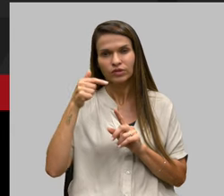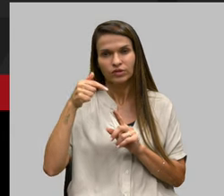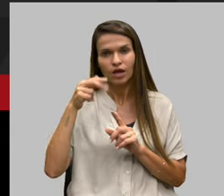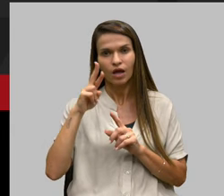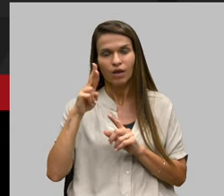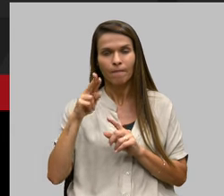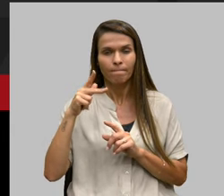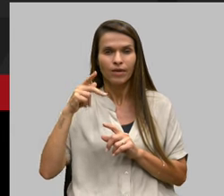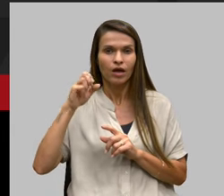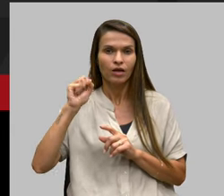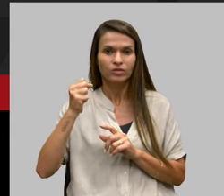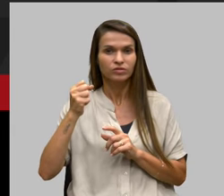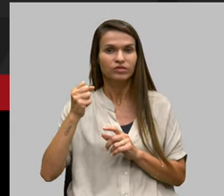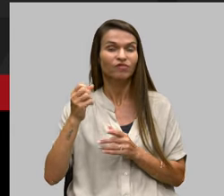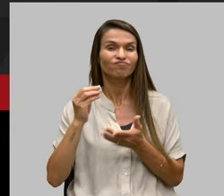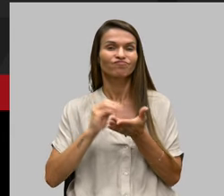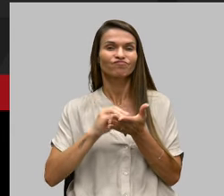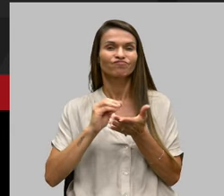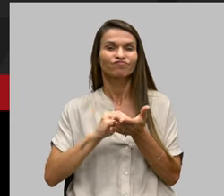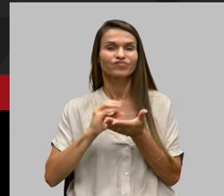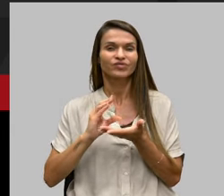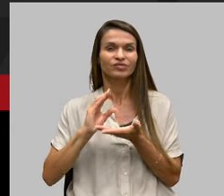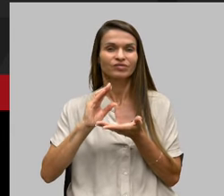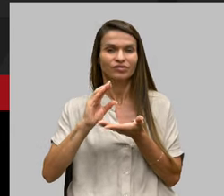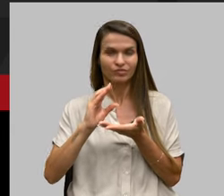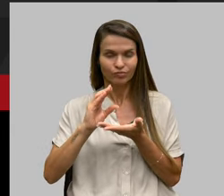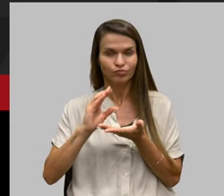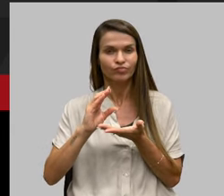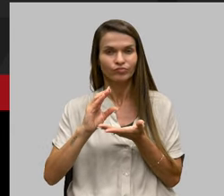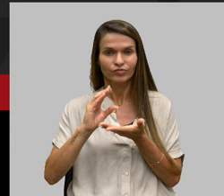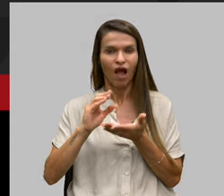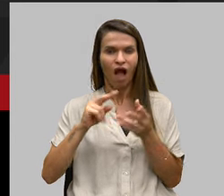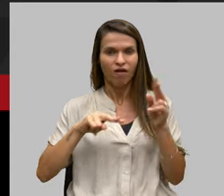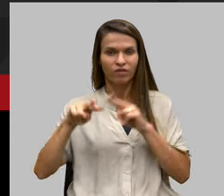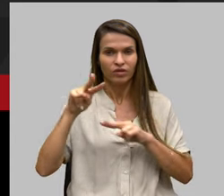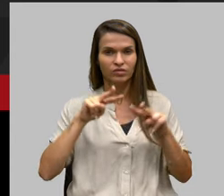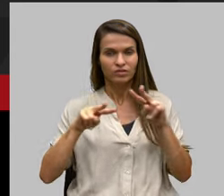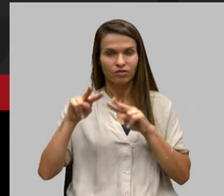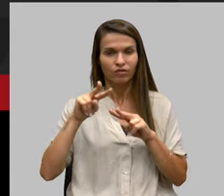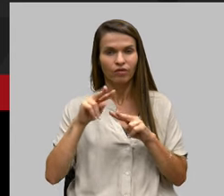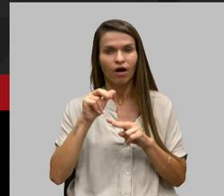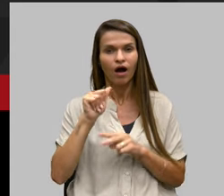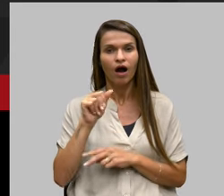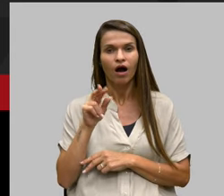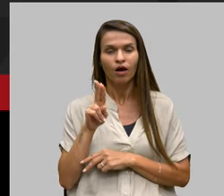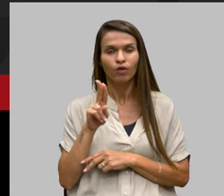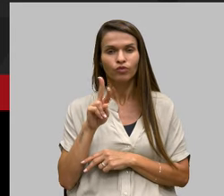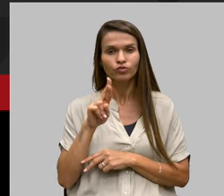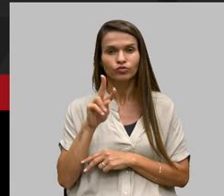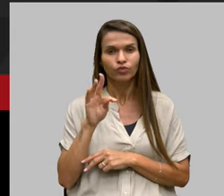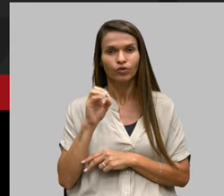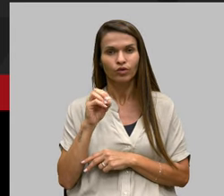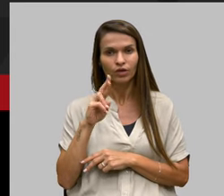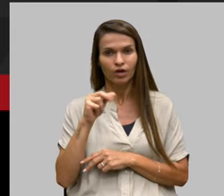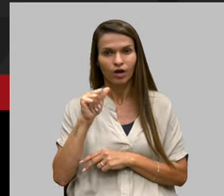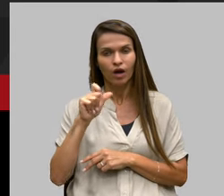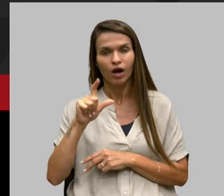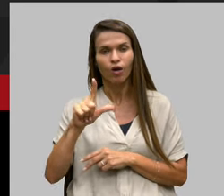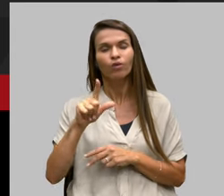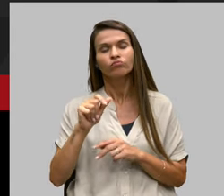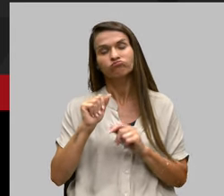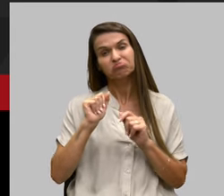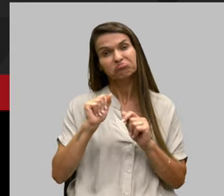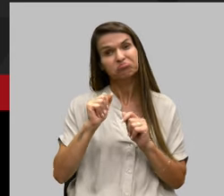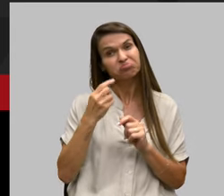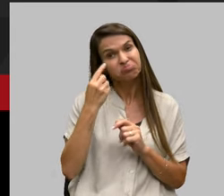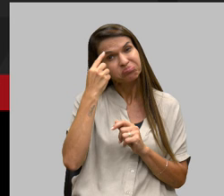que nem entregaram a avaliação autorial se não entregar a avaliação autorial eu poderia chutar com 99% de confiança de